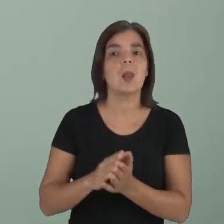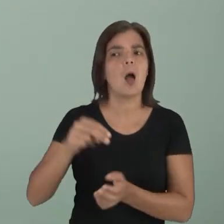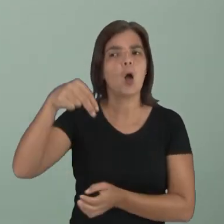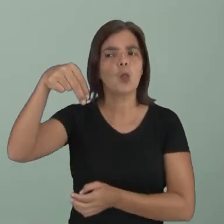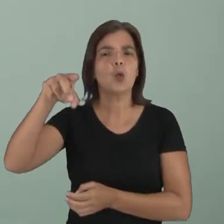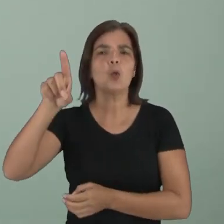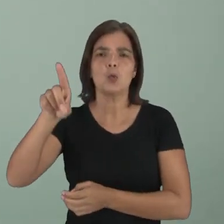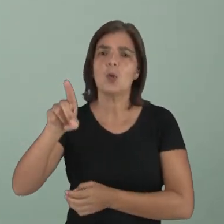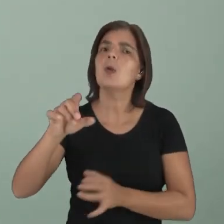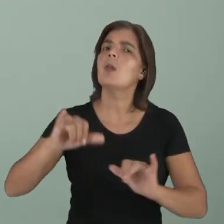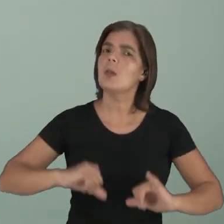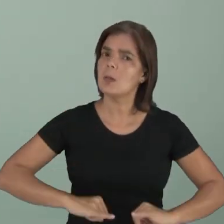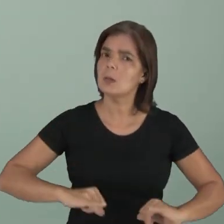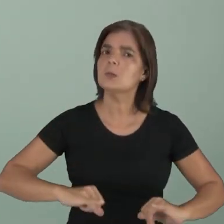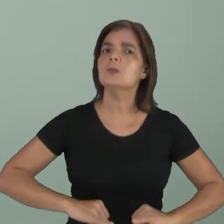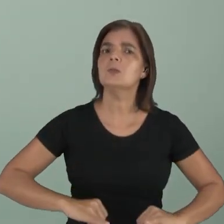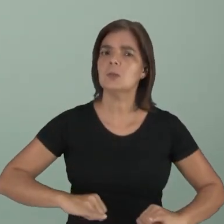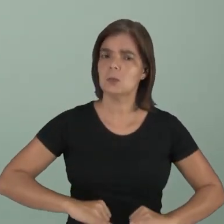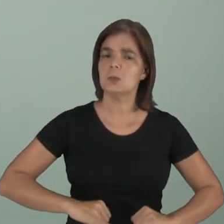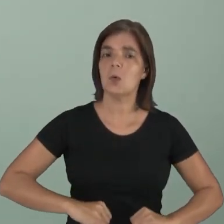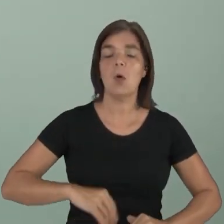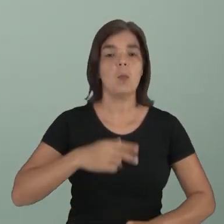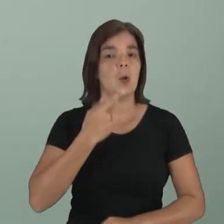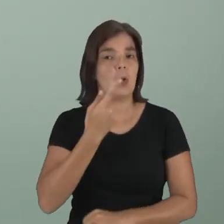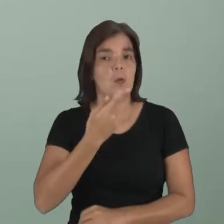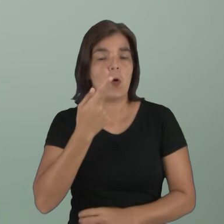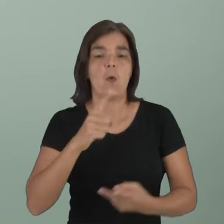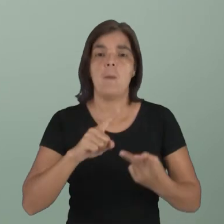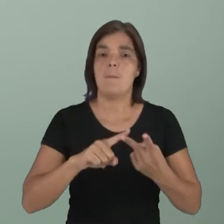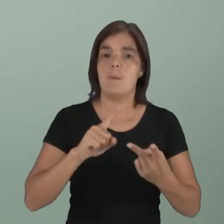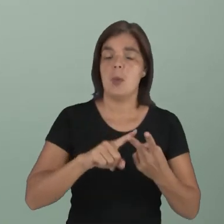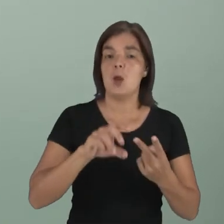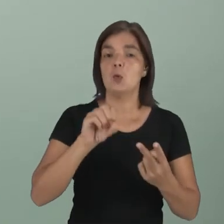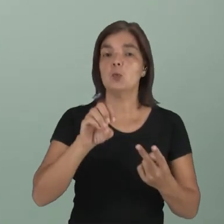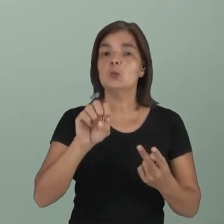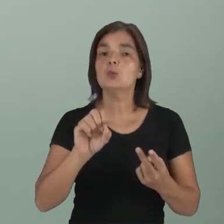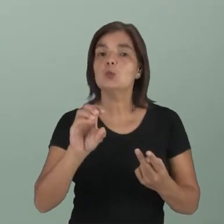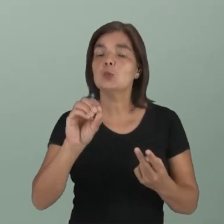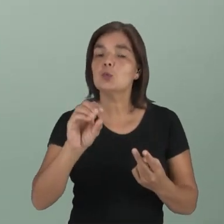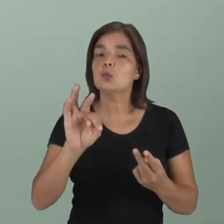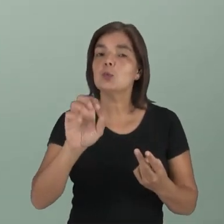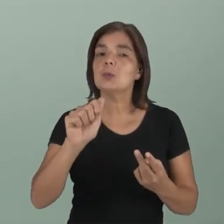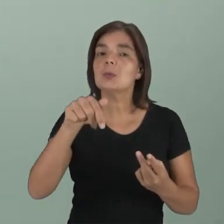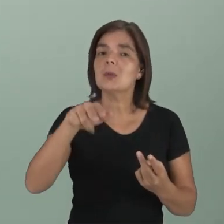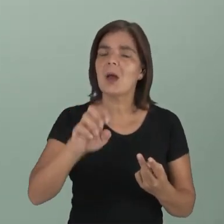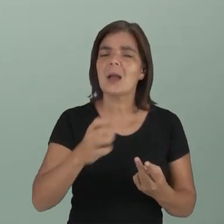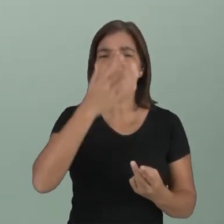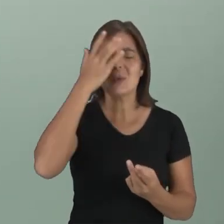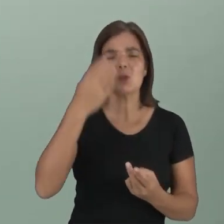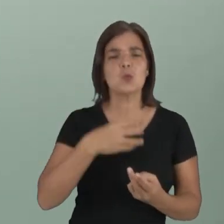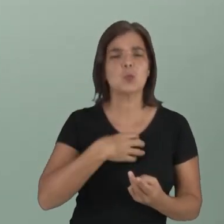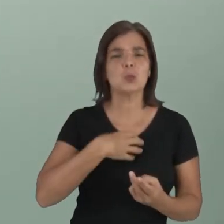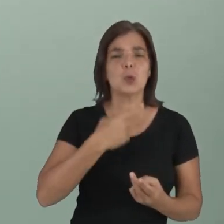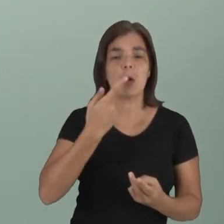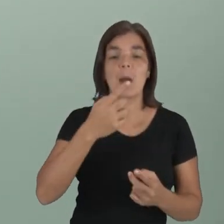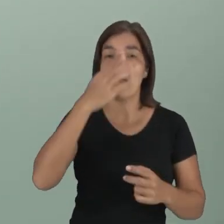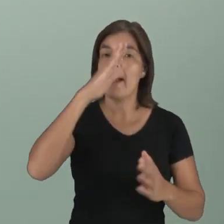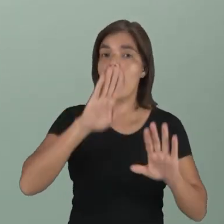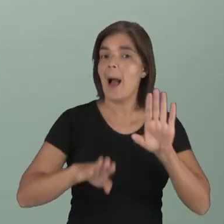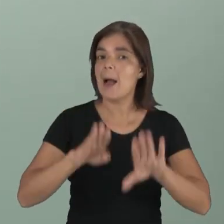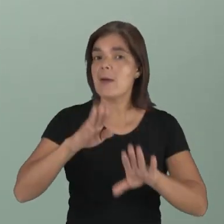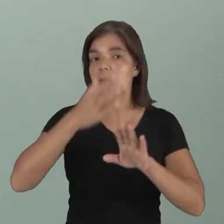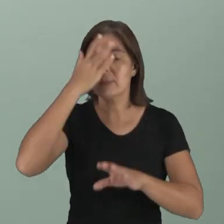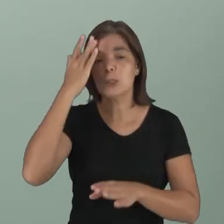nordestino, ele sofre preconceito pela forma de ele se expressar, pelo sotaque dele. Muitas vezes, uma pessoa que é não